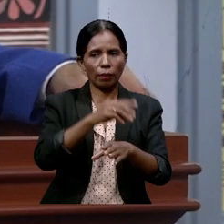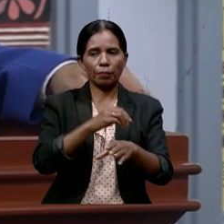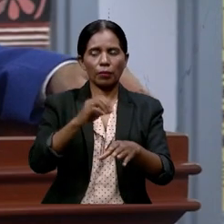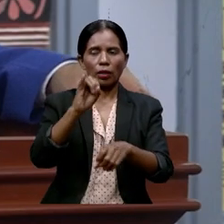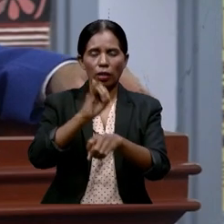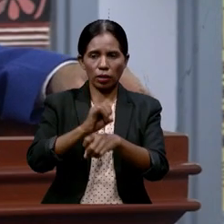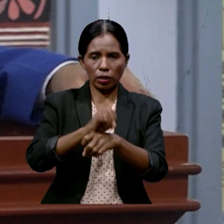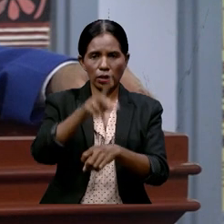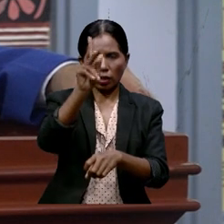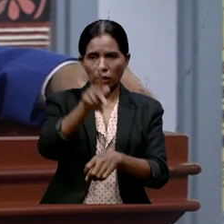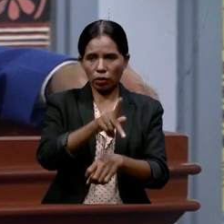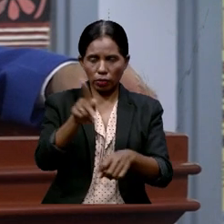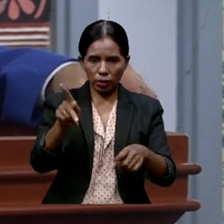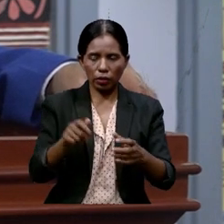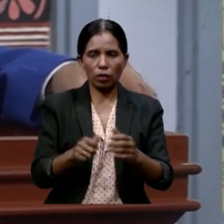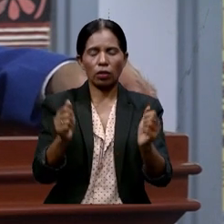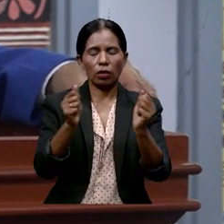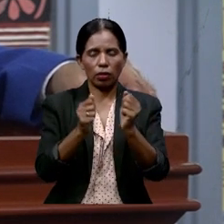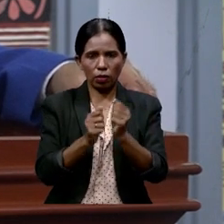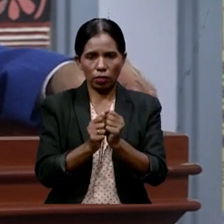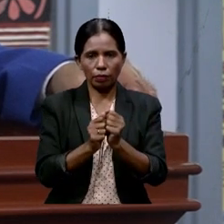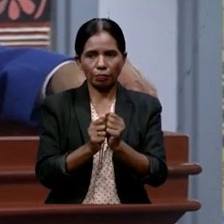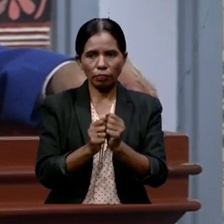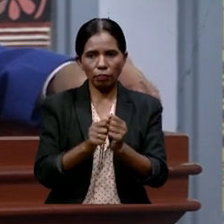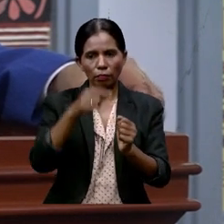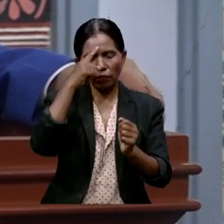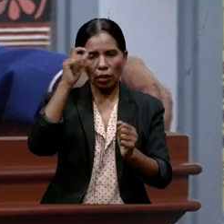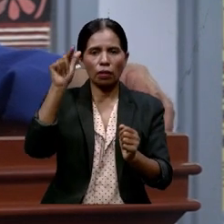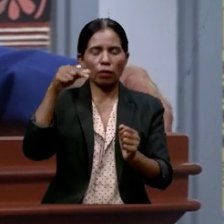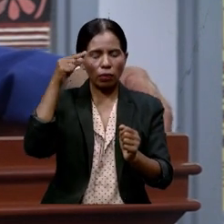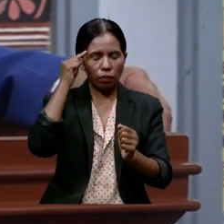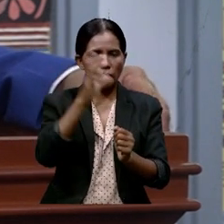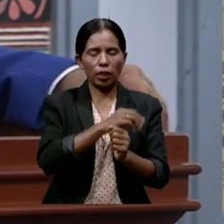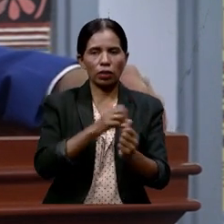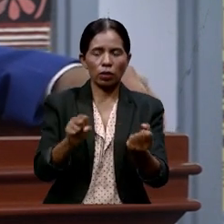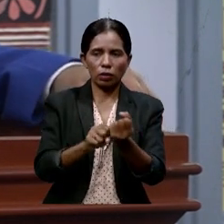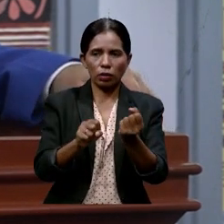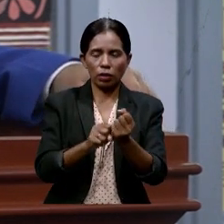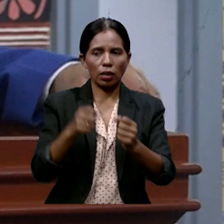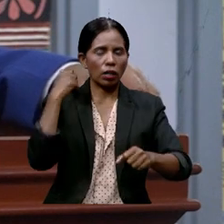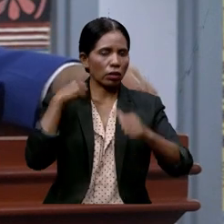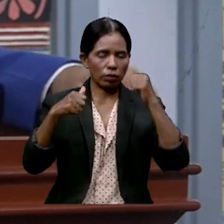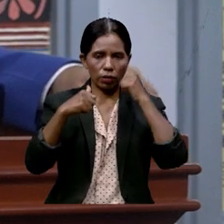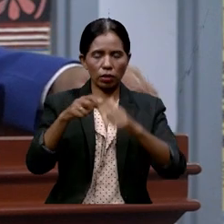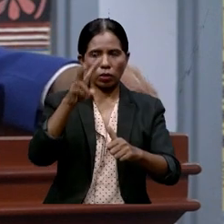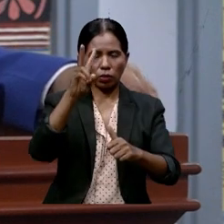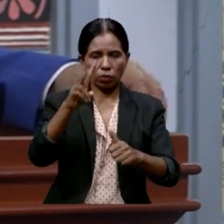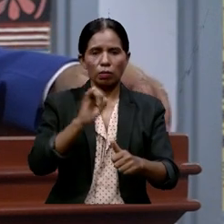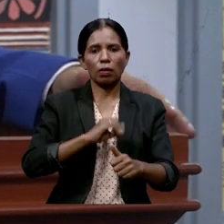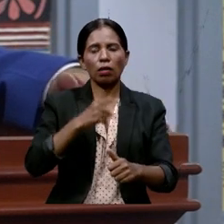igreja katoliko, o nunciatura, tamba governo atu apoio iha aktividades rua nebe o